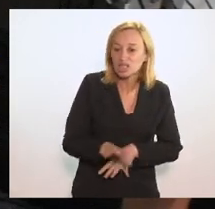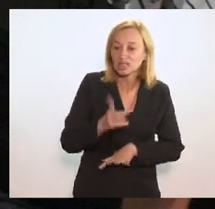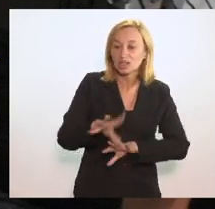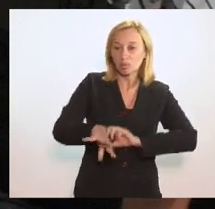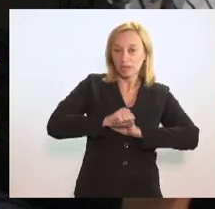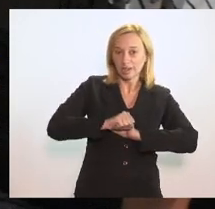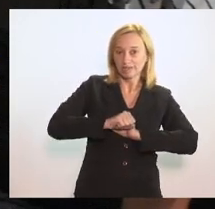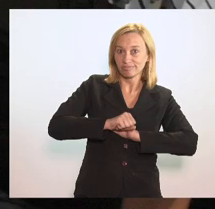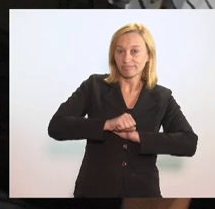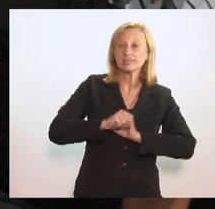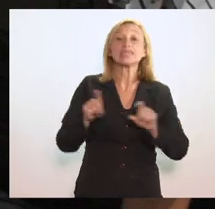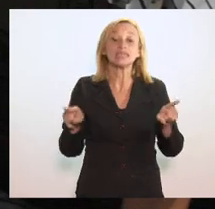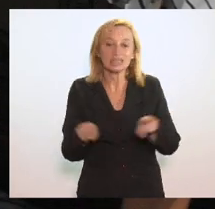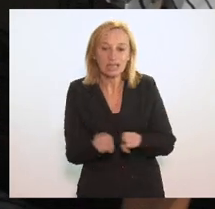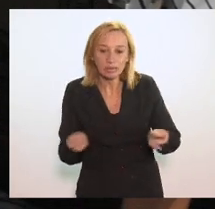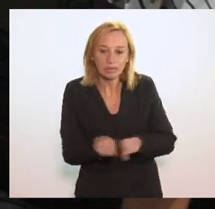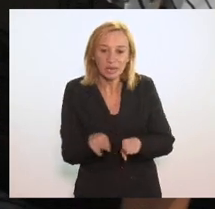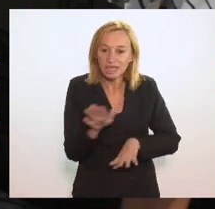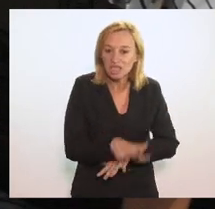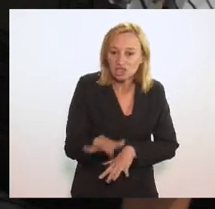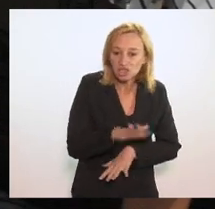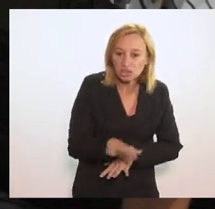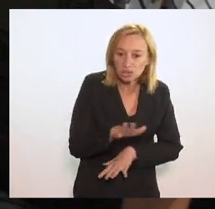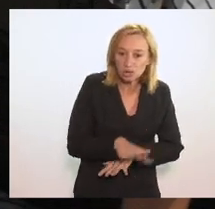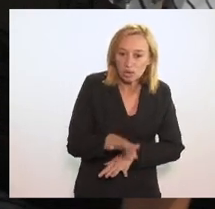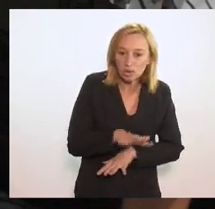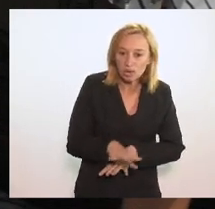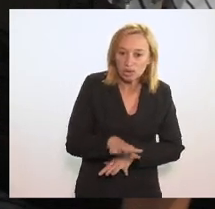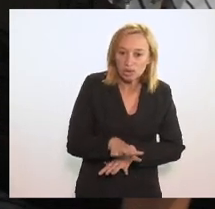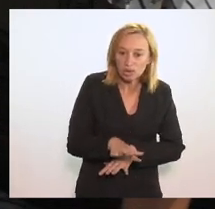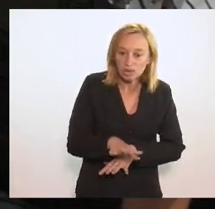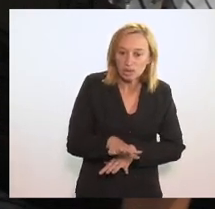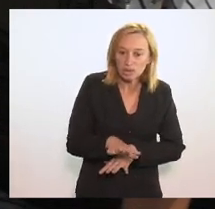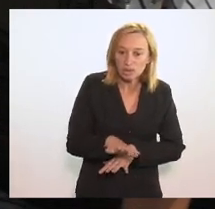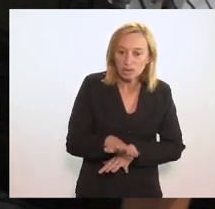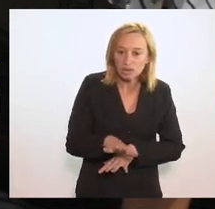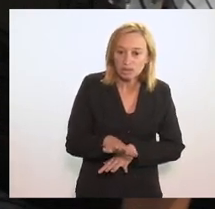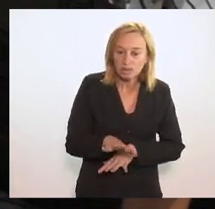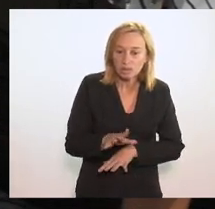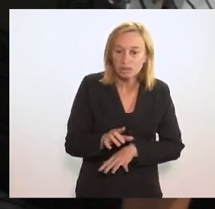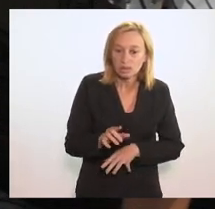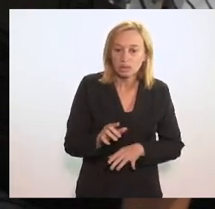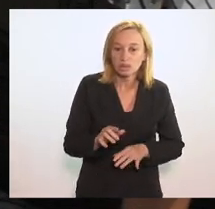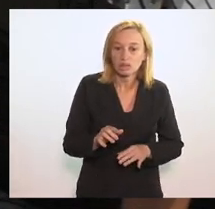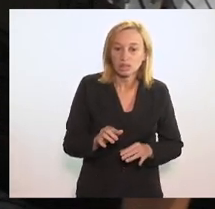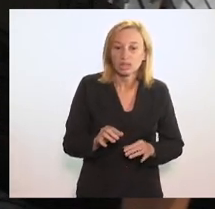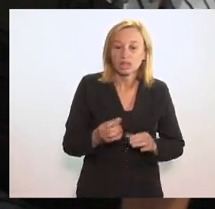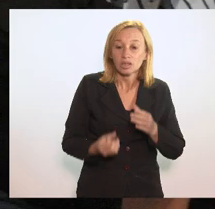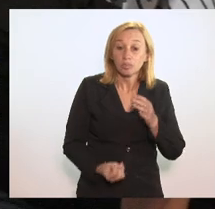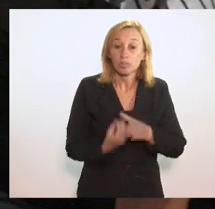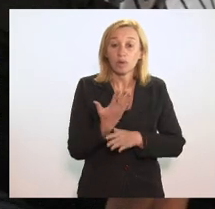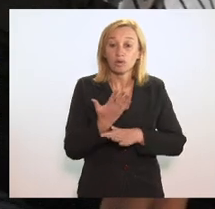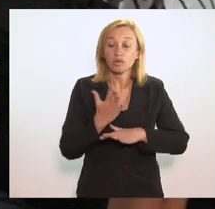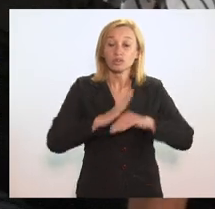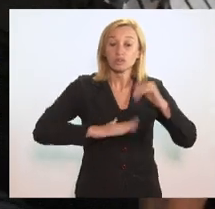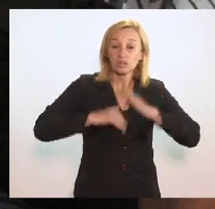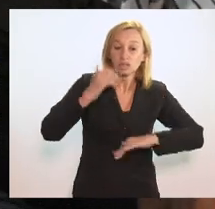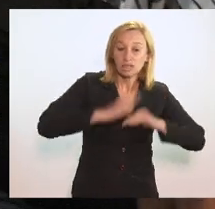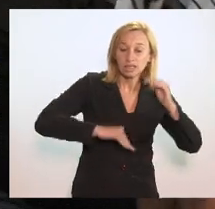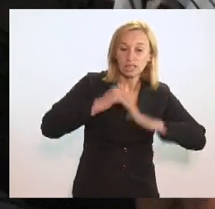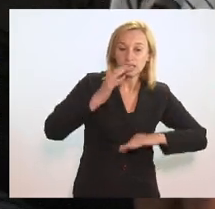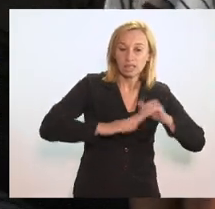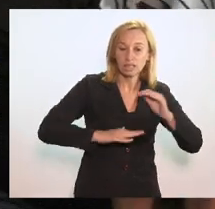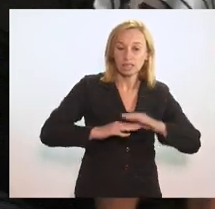contagiam. E também uma escola não é feita apenas de crianças e adolescentes. Ela é feita de profissionais de educação, ela é feita